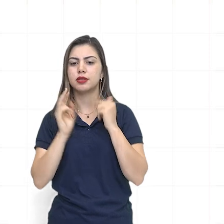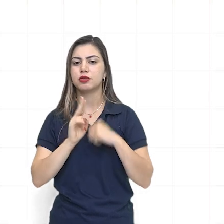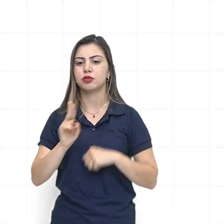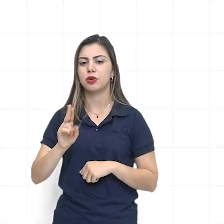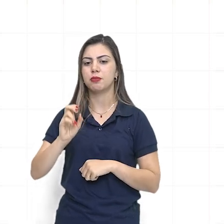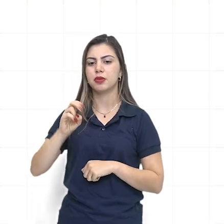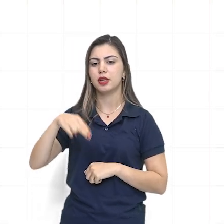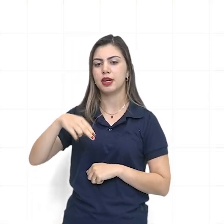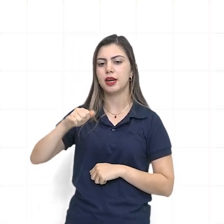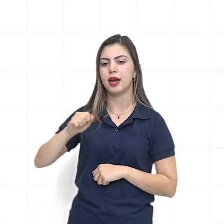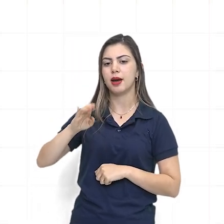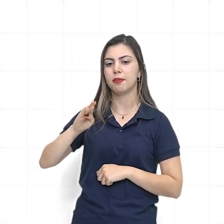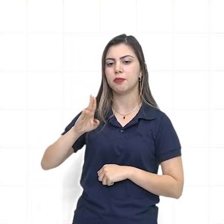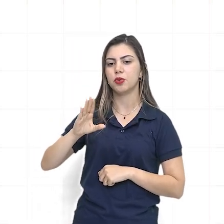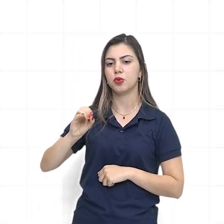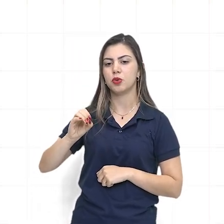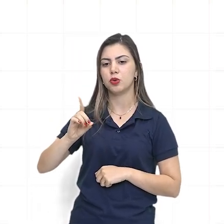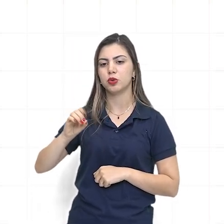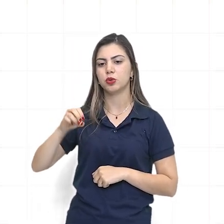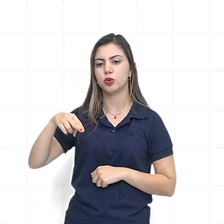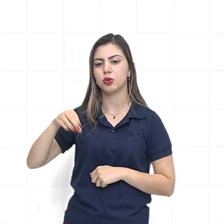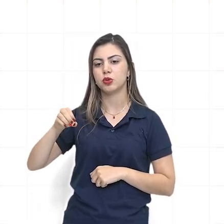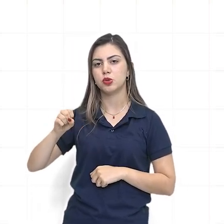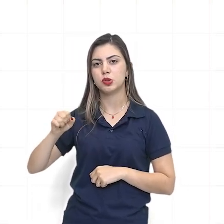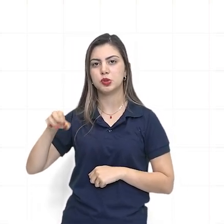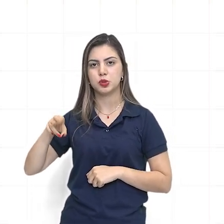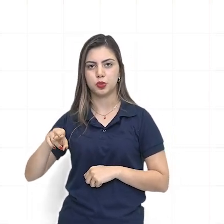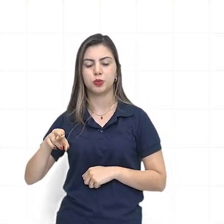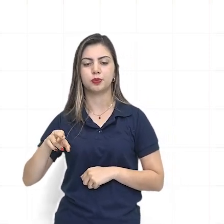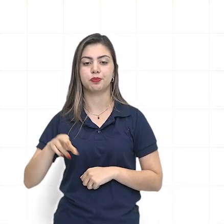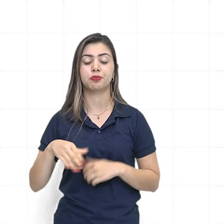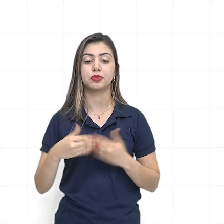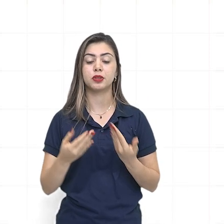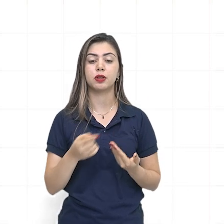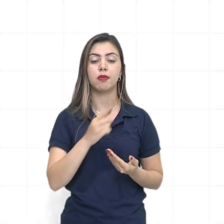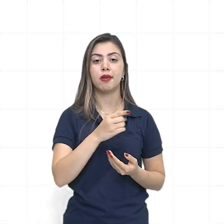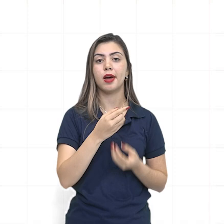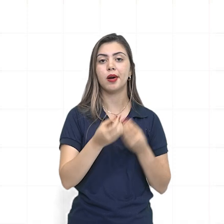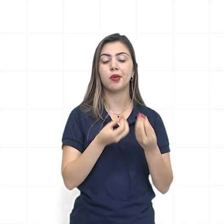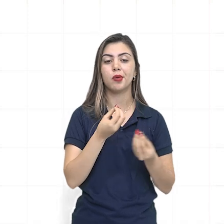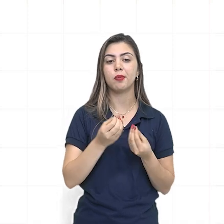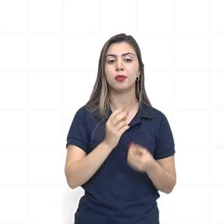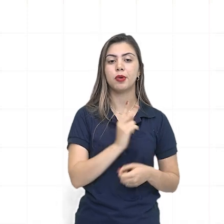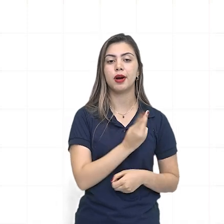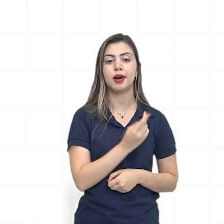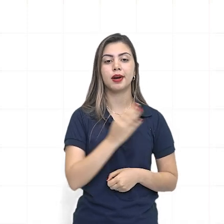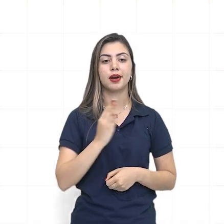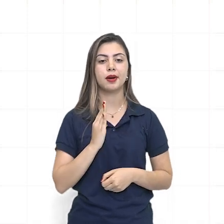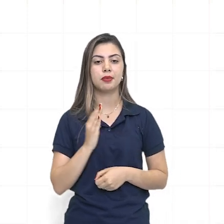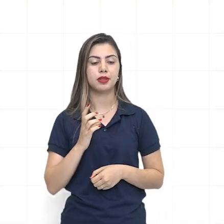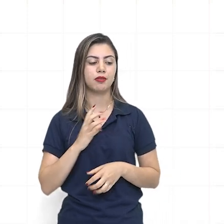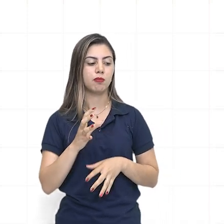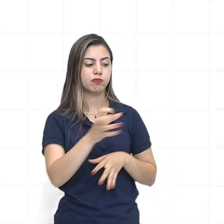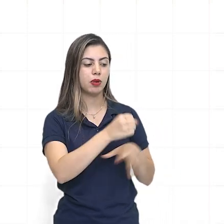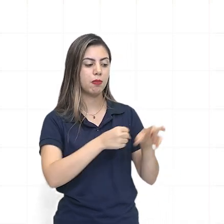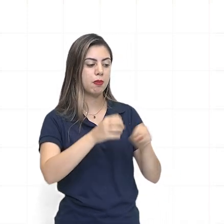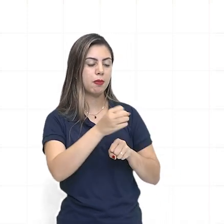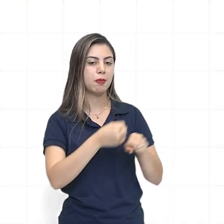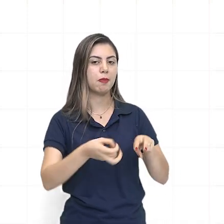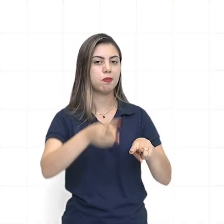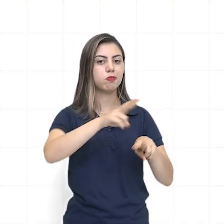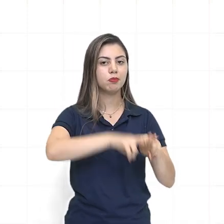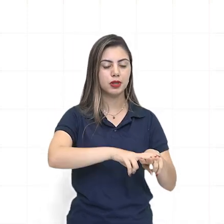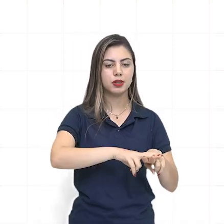assírio Nabucodonosor. Muitos hebreus foram então levados como escravos